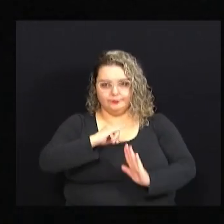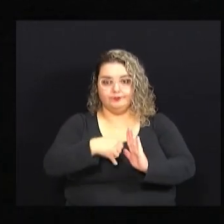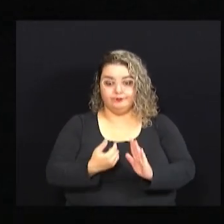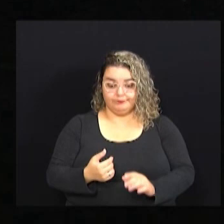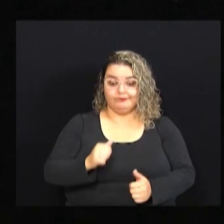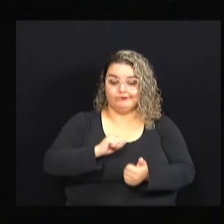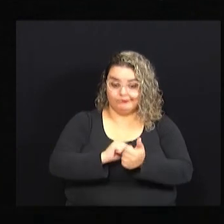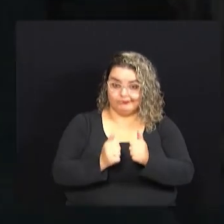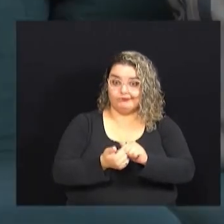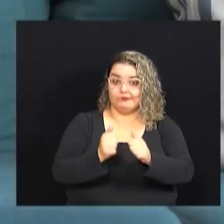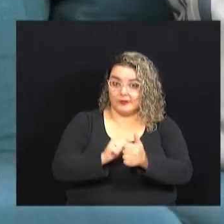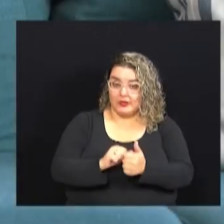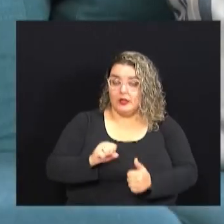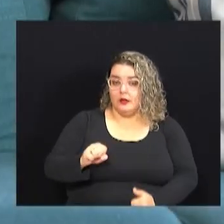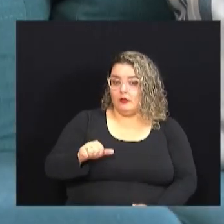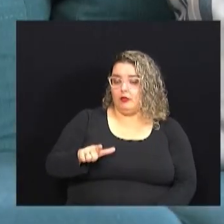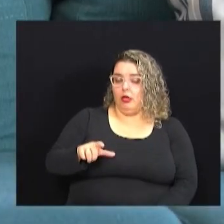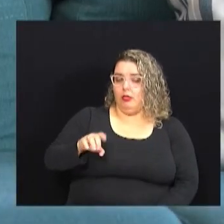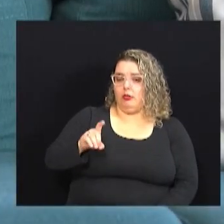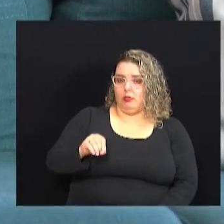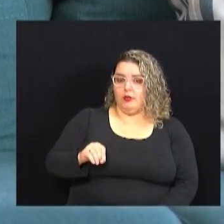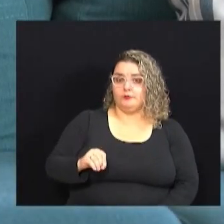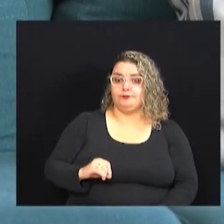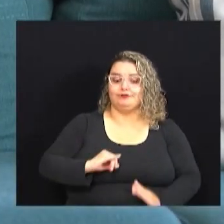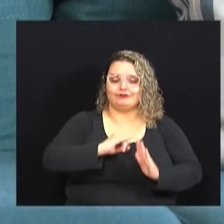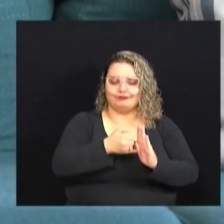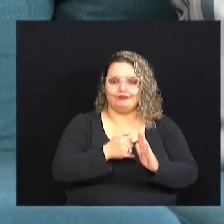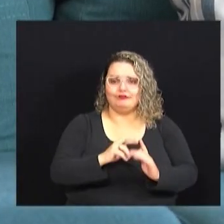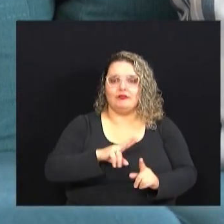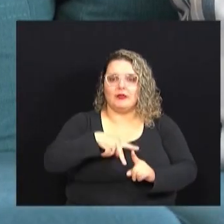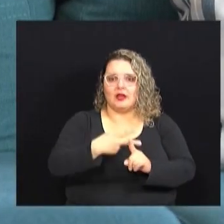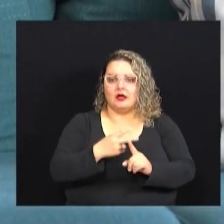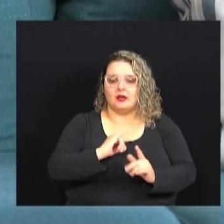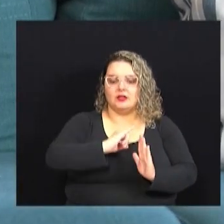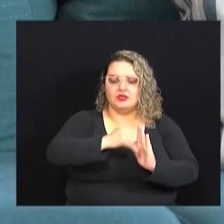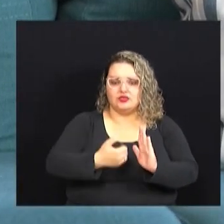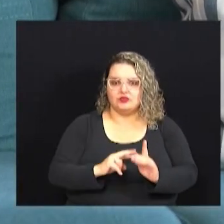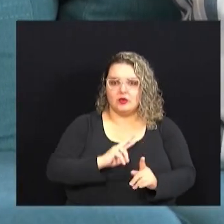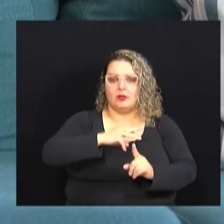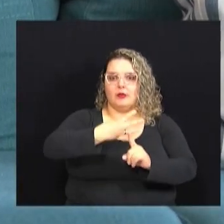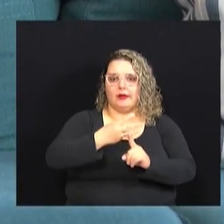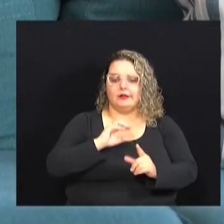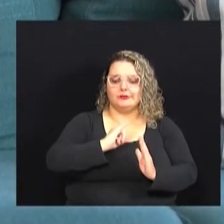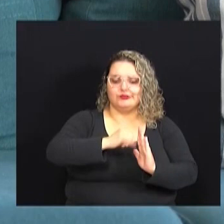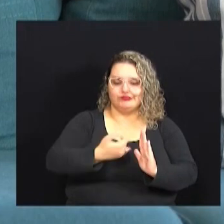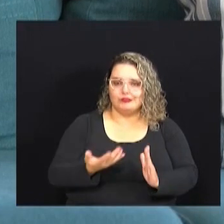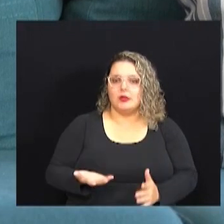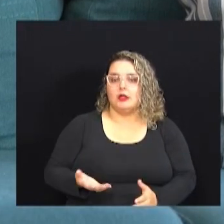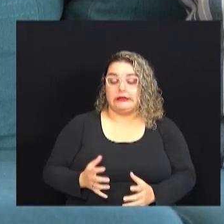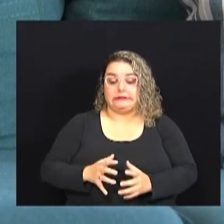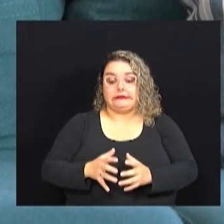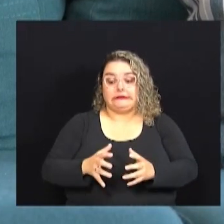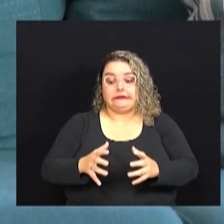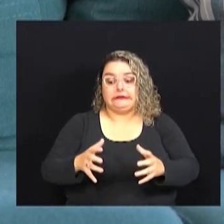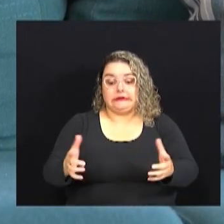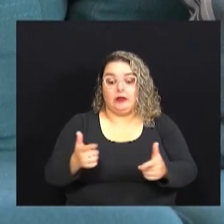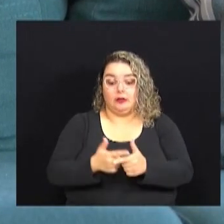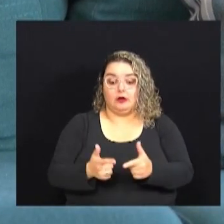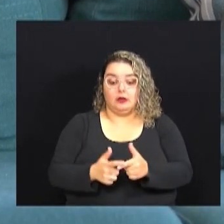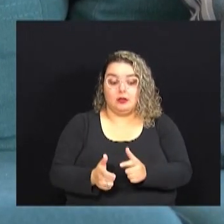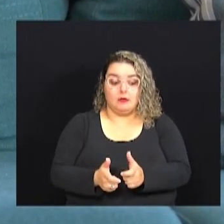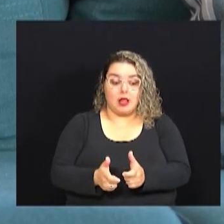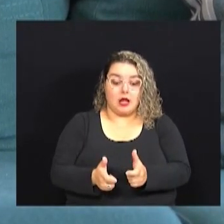vai reajustando sobre o saldo devedor. Então, o famoso juros sobre juros, né, que aí gera aquela bola de neve gigantesca aí que muitas pessoas